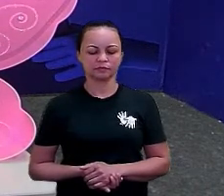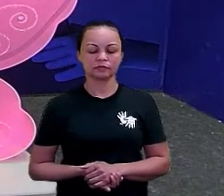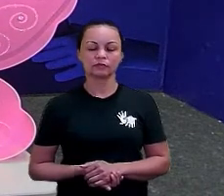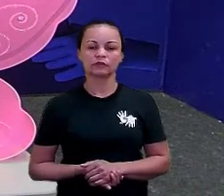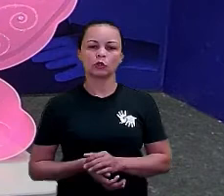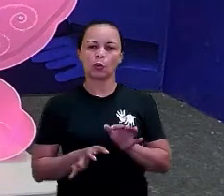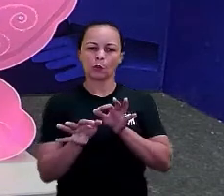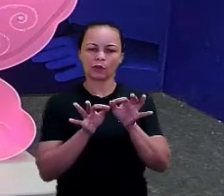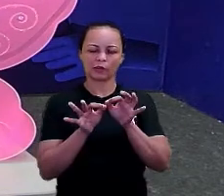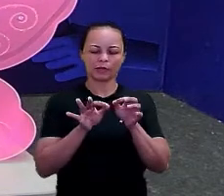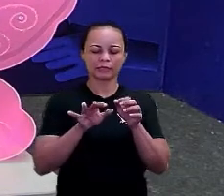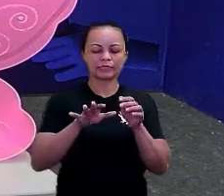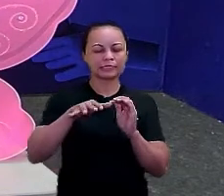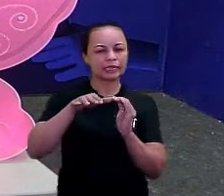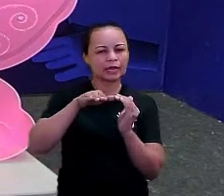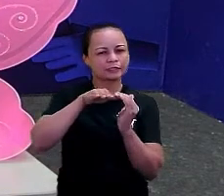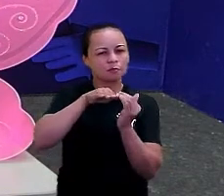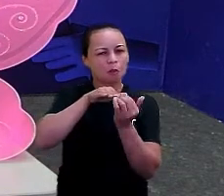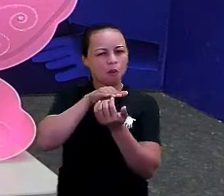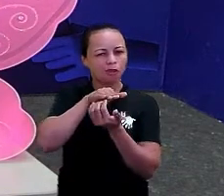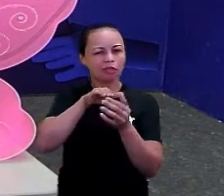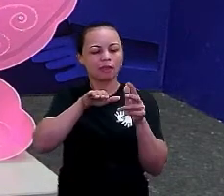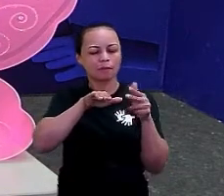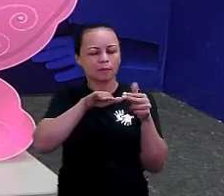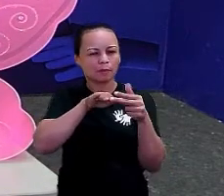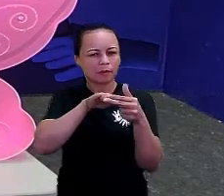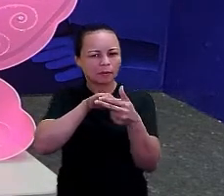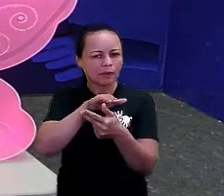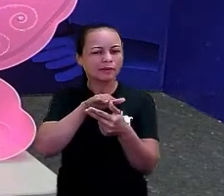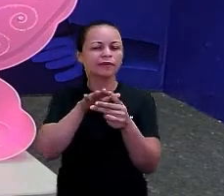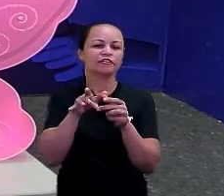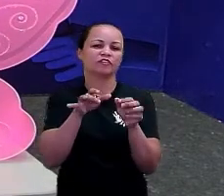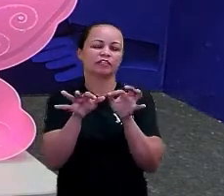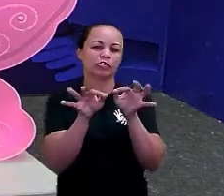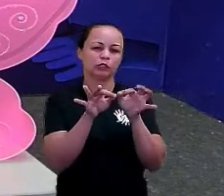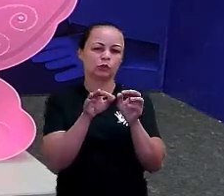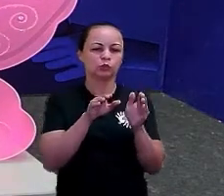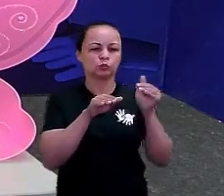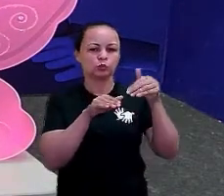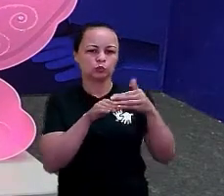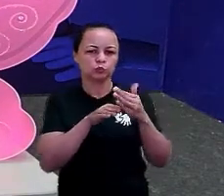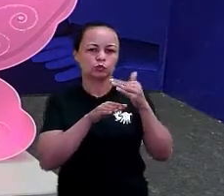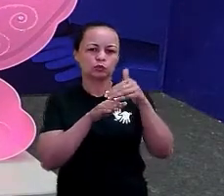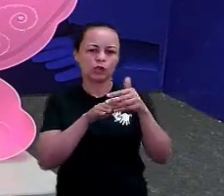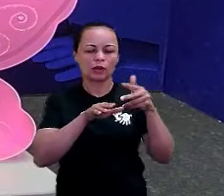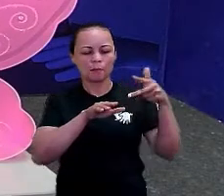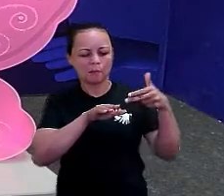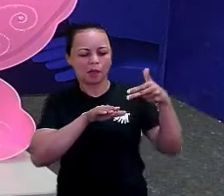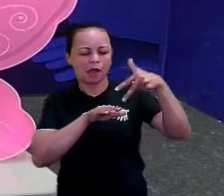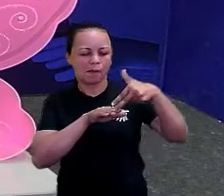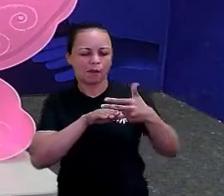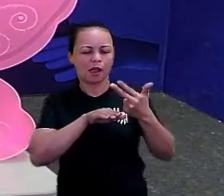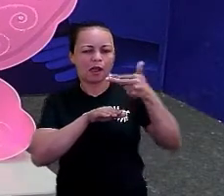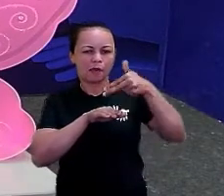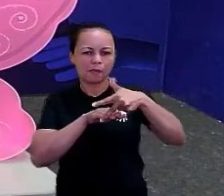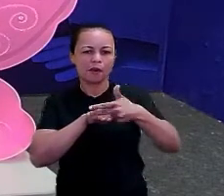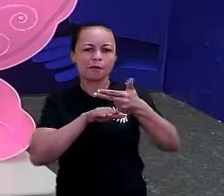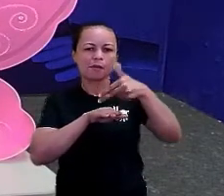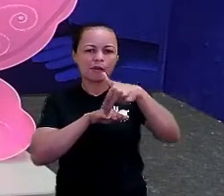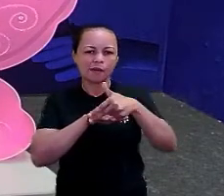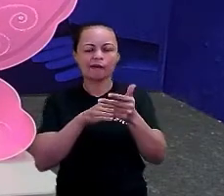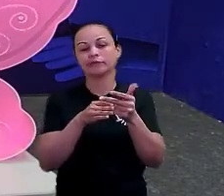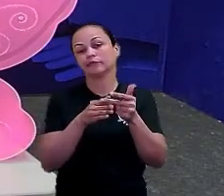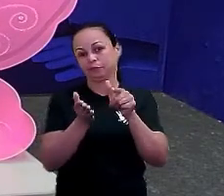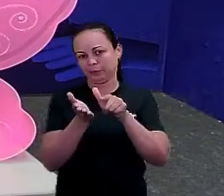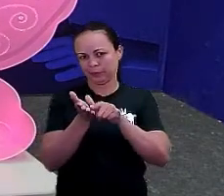Decora as pontinhas, fazendo ondulações na ponta, ó, deixando umas ondinhas.